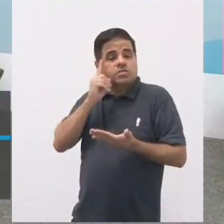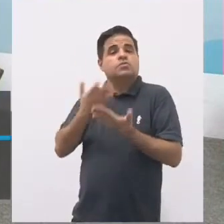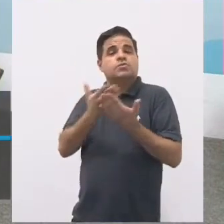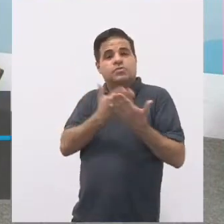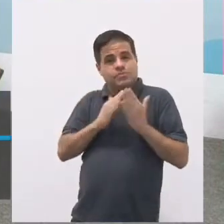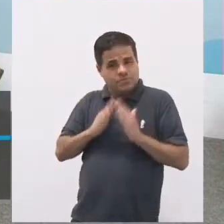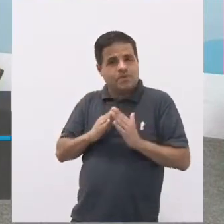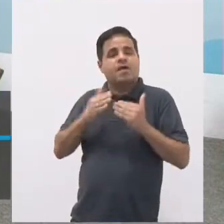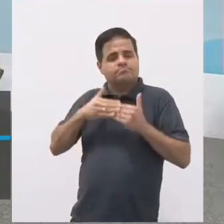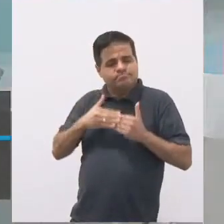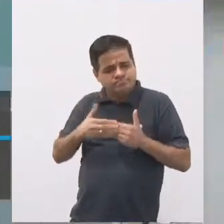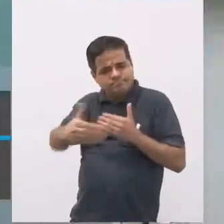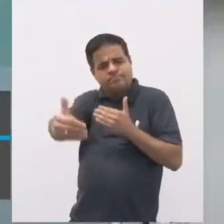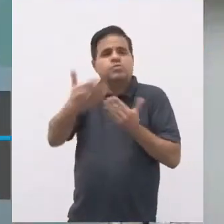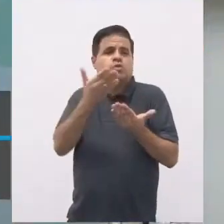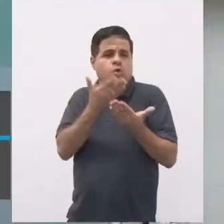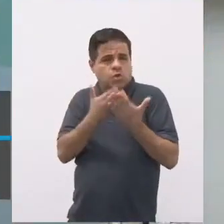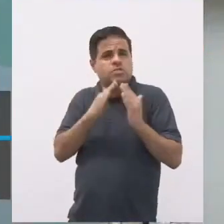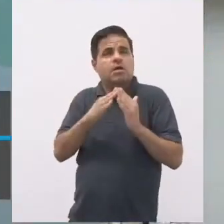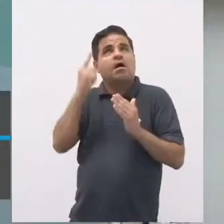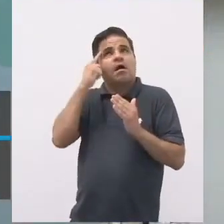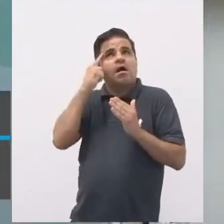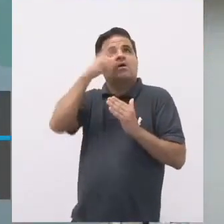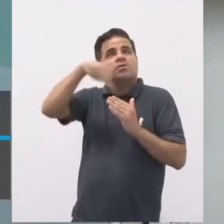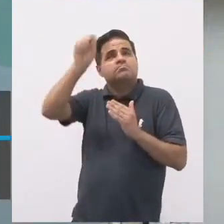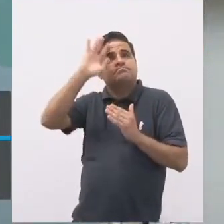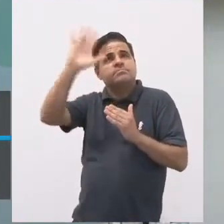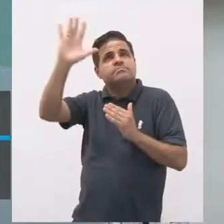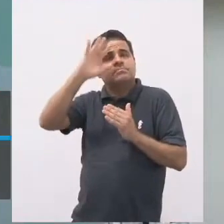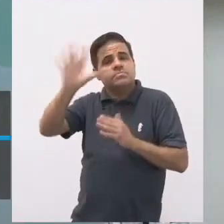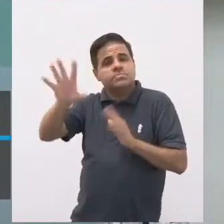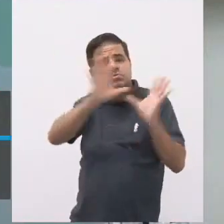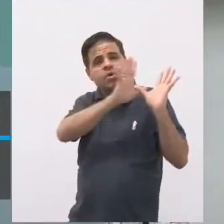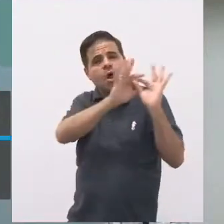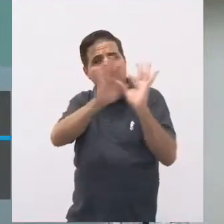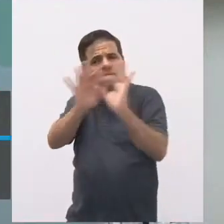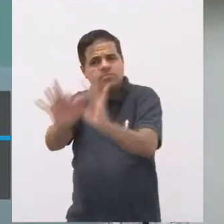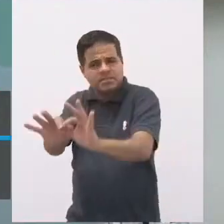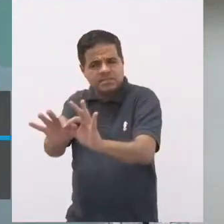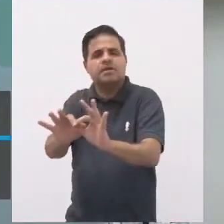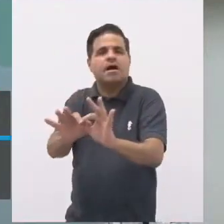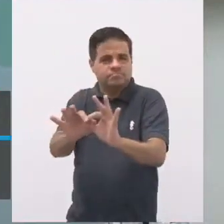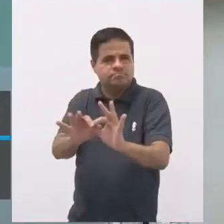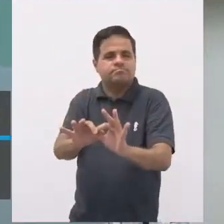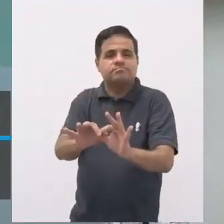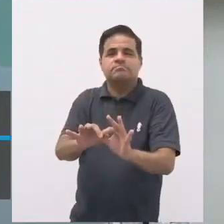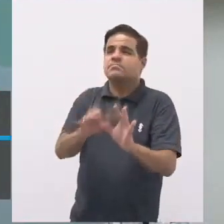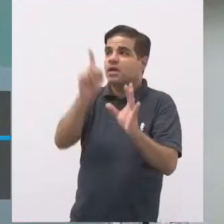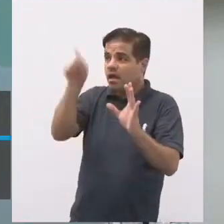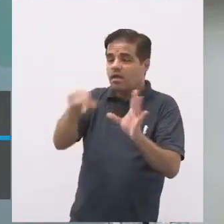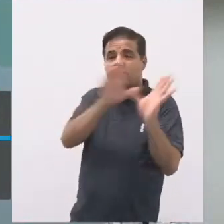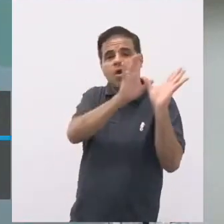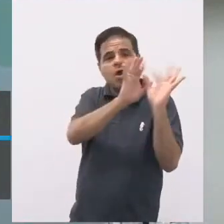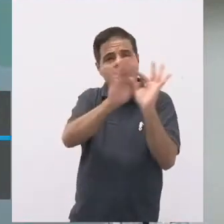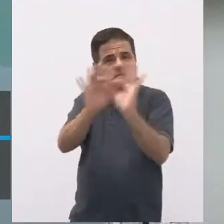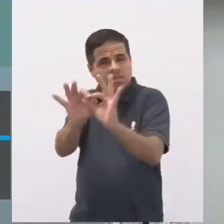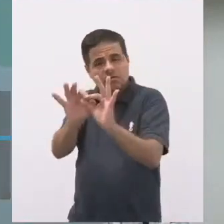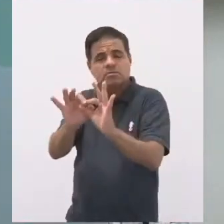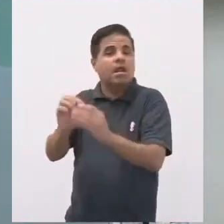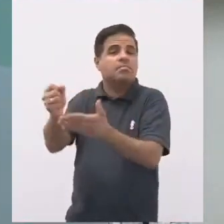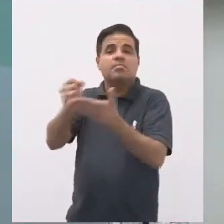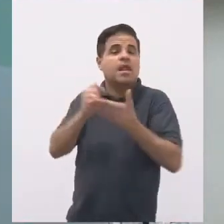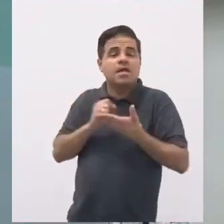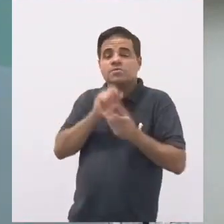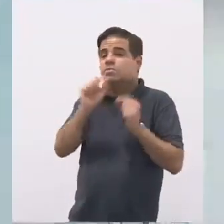né? A partir desse cotidiano escolar, a gente vai pensar o quê? Uma contextualização. Essa contextualização, ela vai trazer o